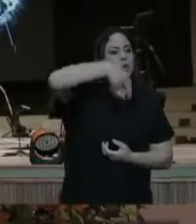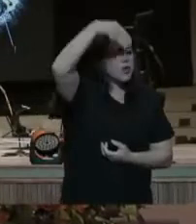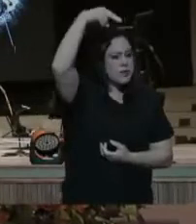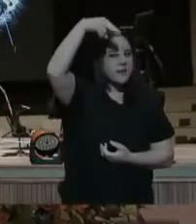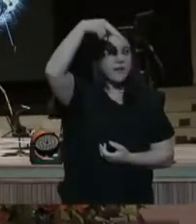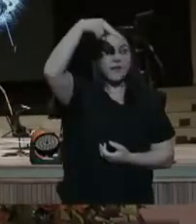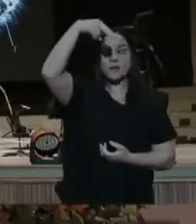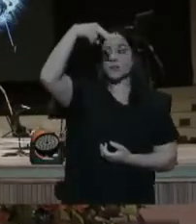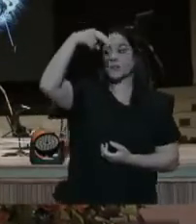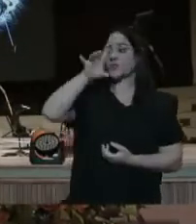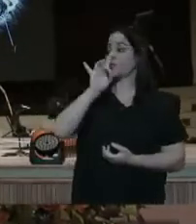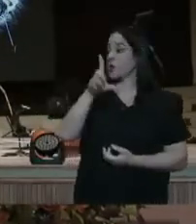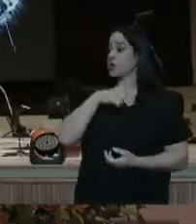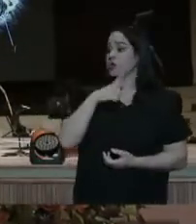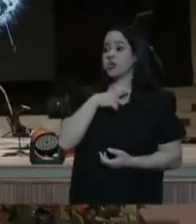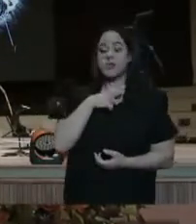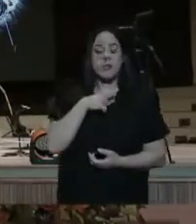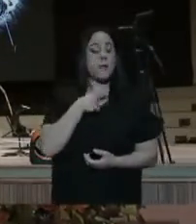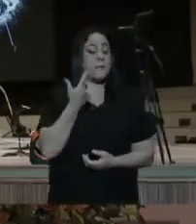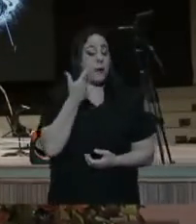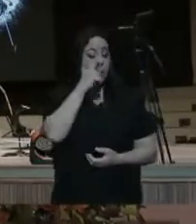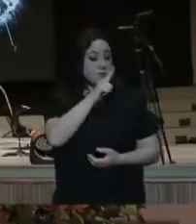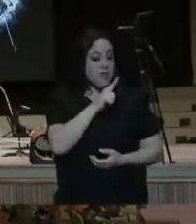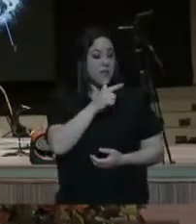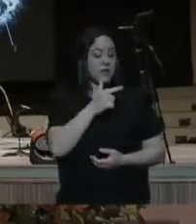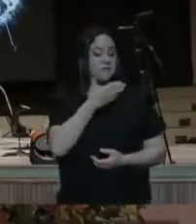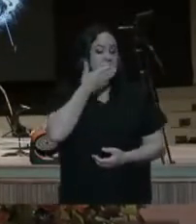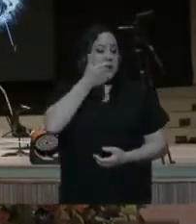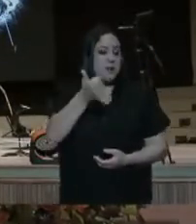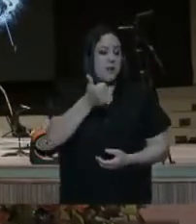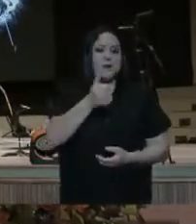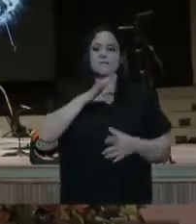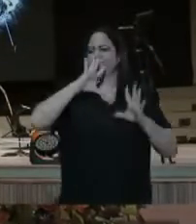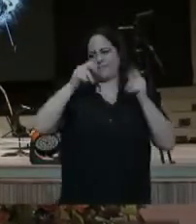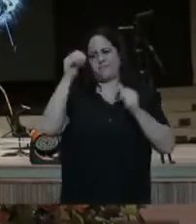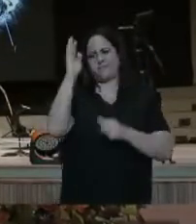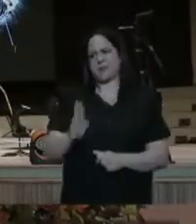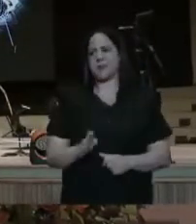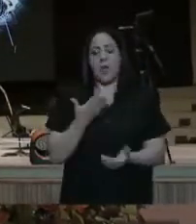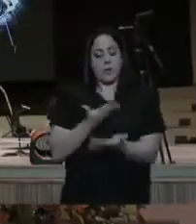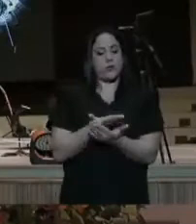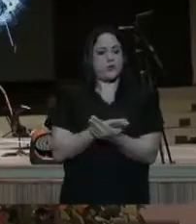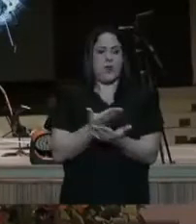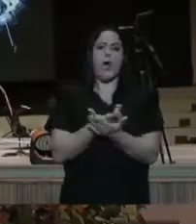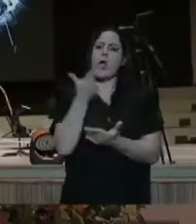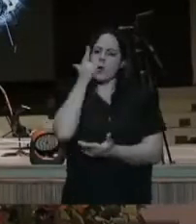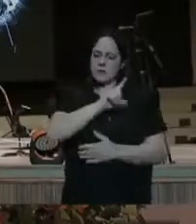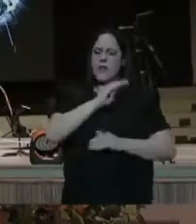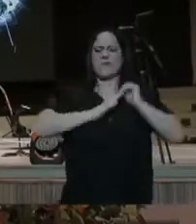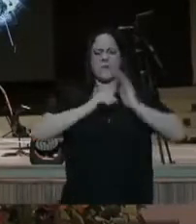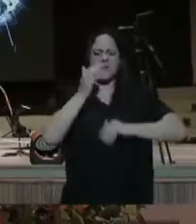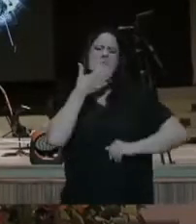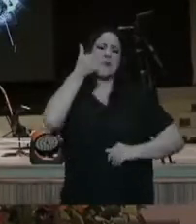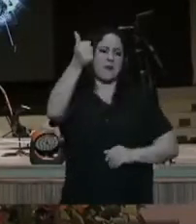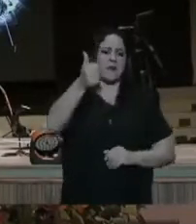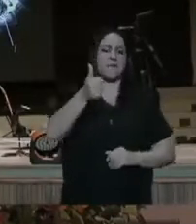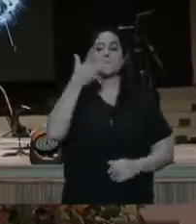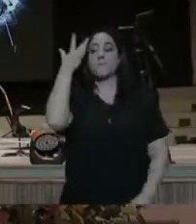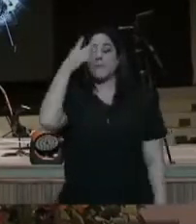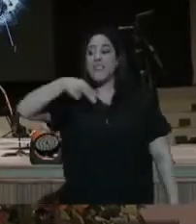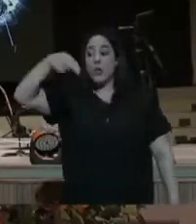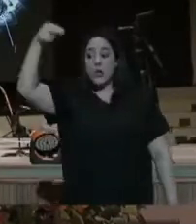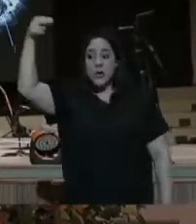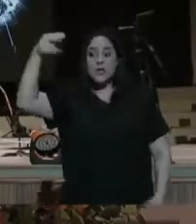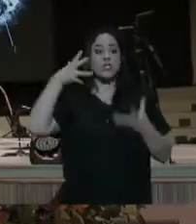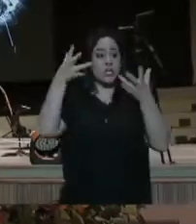tem uma saída para ascender socialmente na verdade em todo o brasil é pelo estudo nordestino que quer